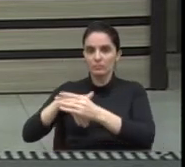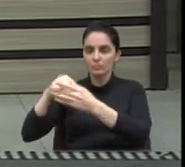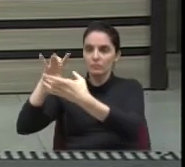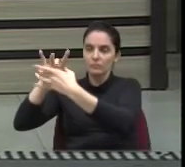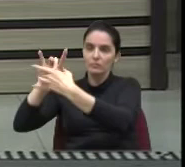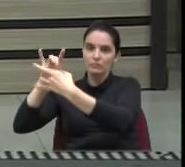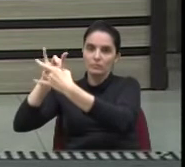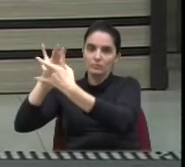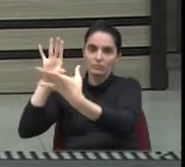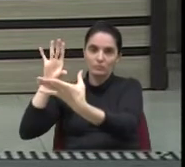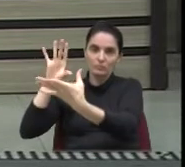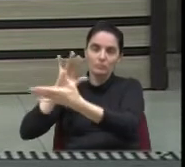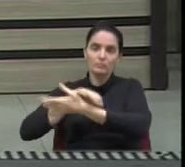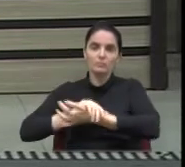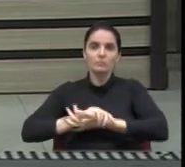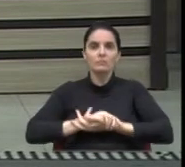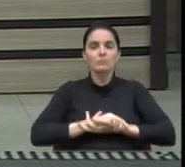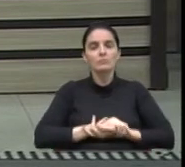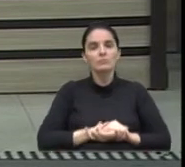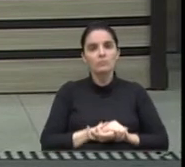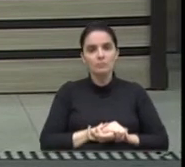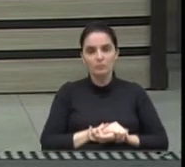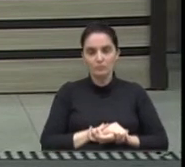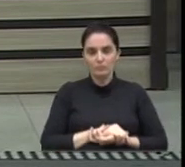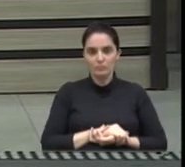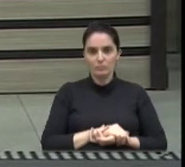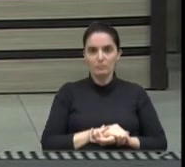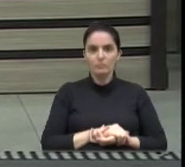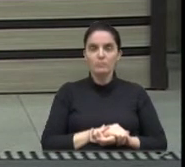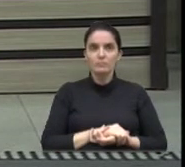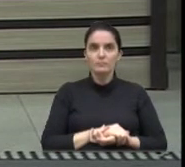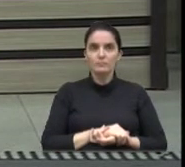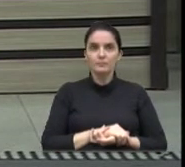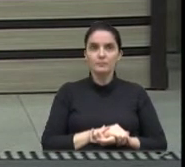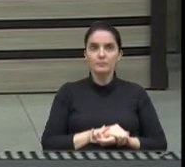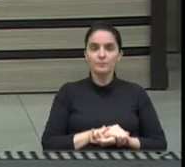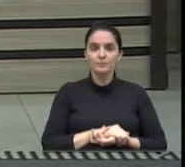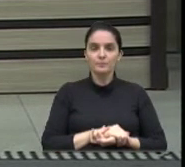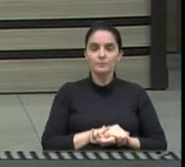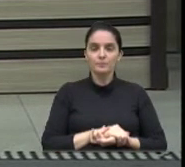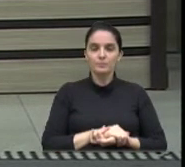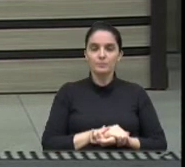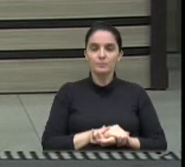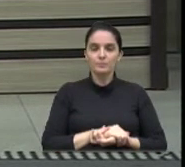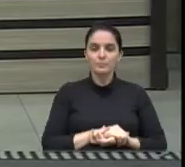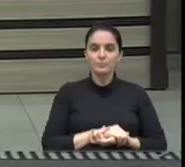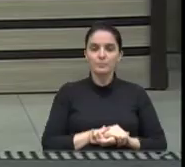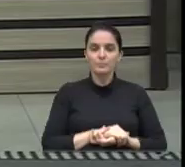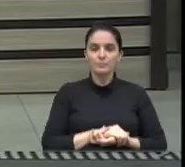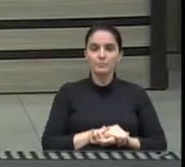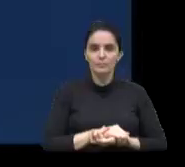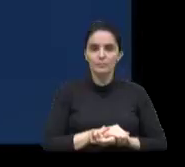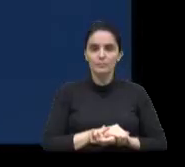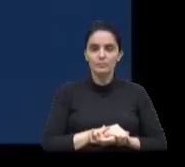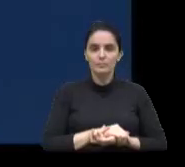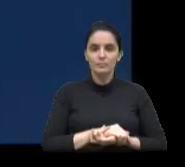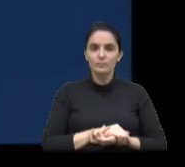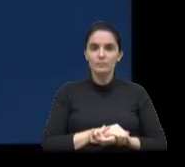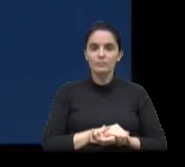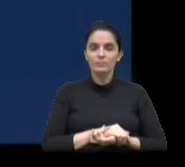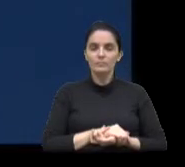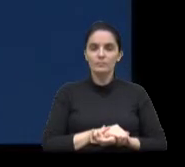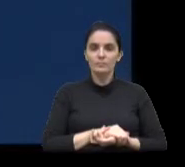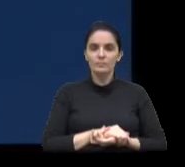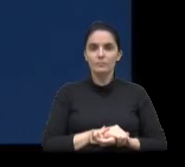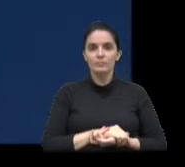votação. Moção de apoio número 32... Está aberto o painel.